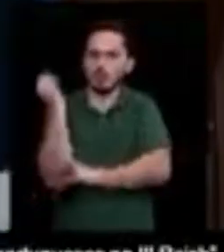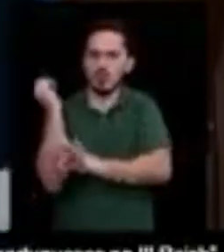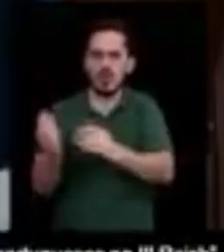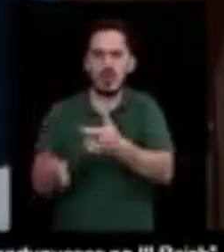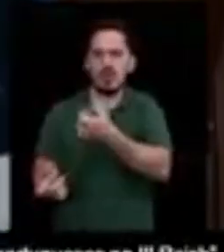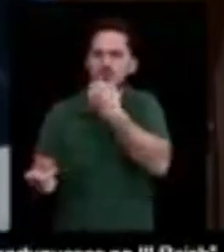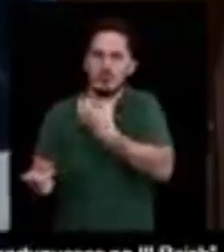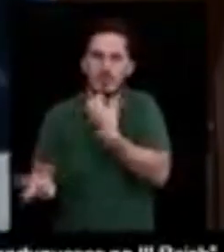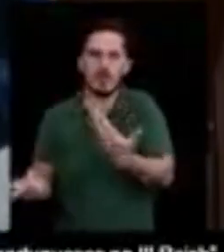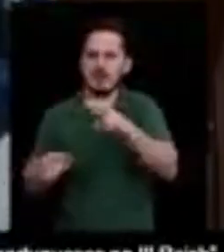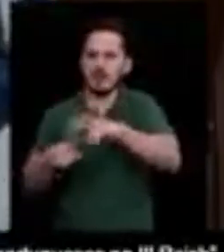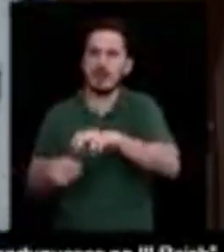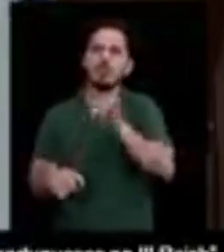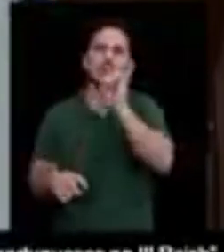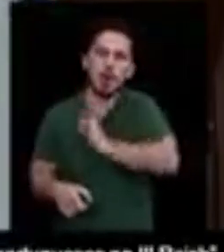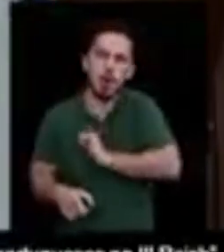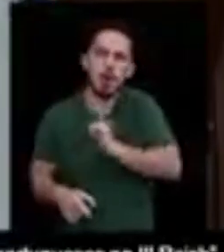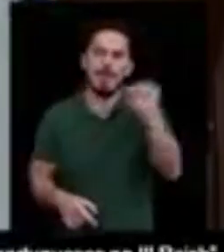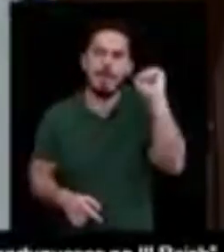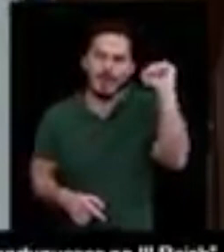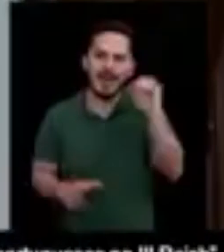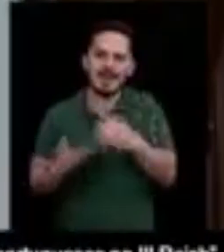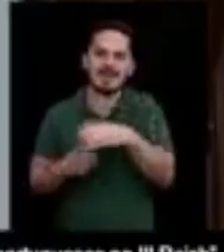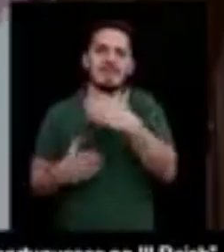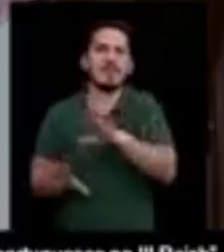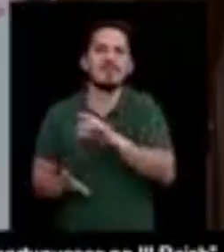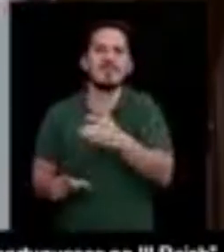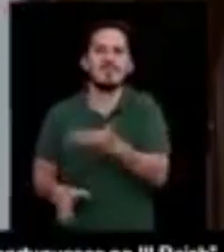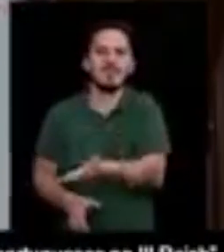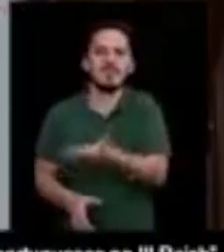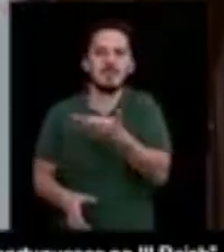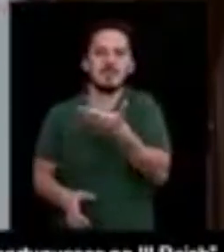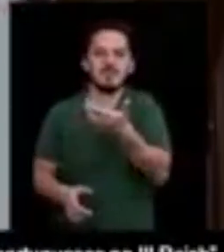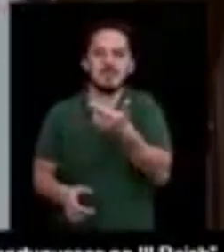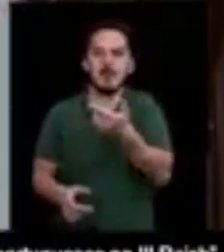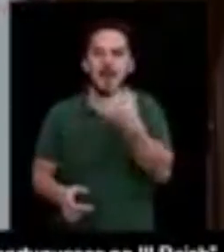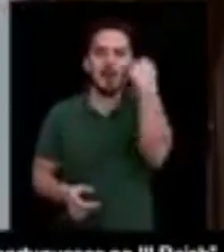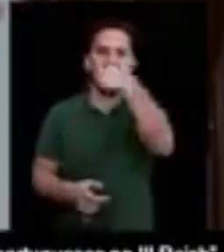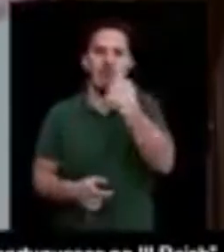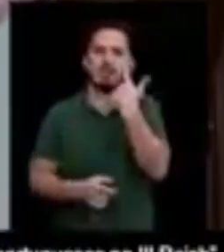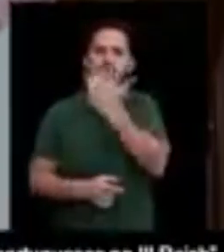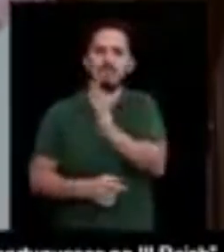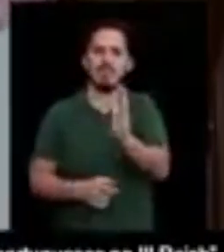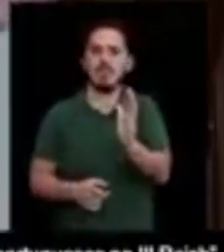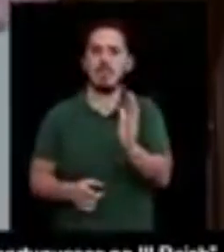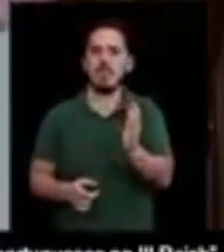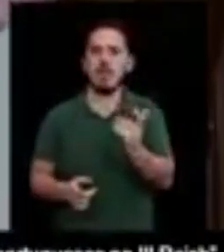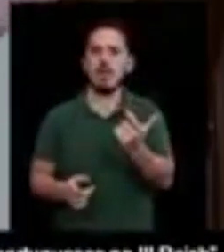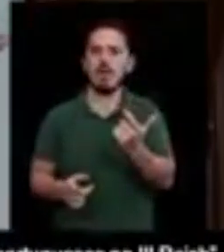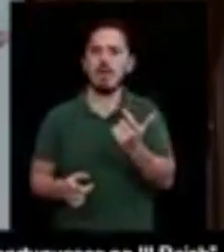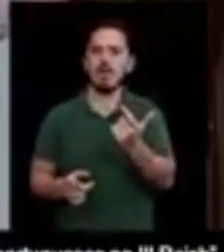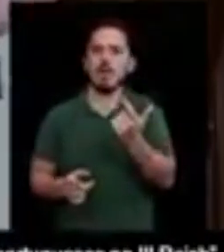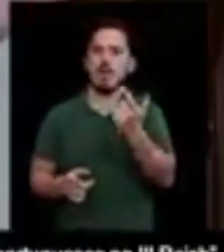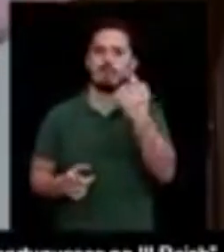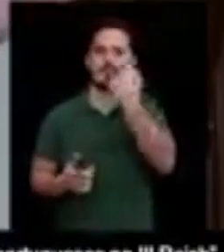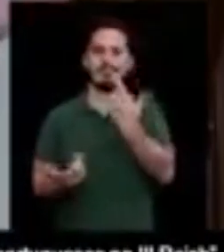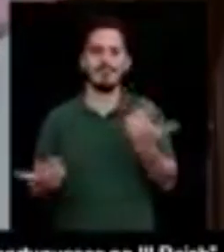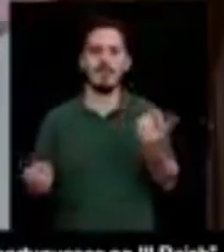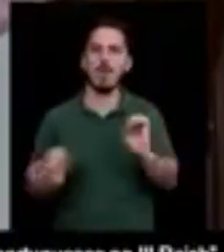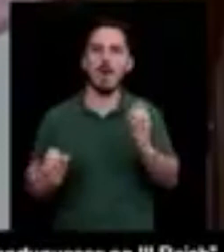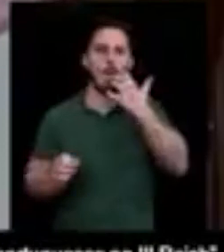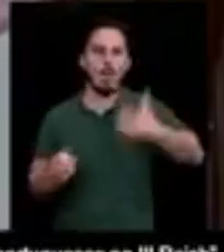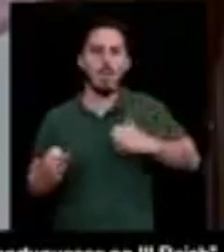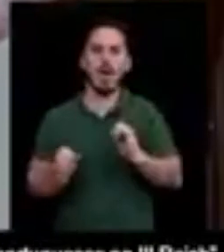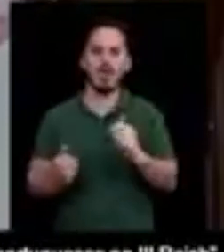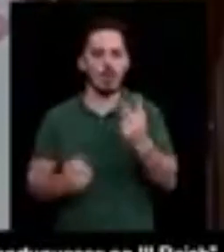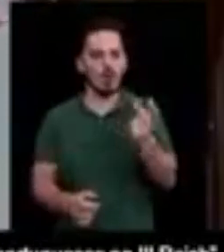sentado. É, por acaso, é do Partido Socialista, mas quer dizer, ele acaba por não ter cara para olhar para os seus fregueses, dois anos à espera de uma